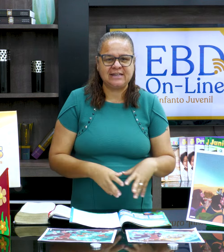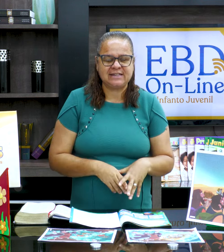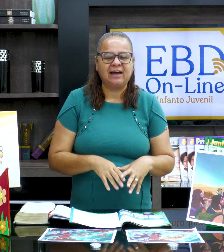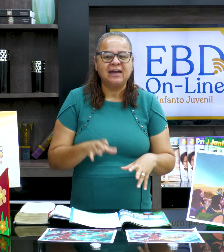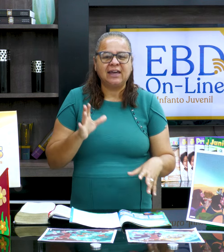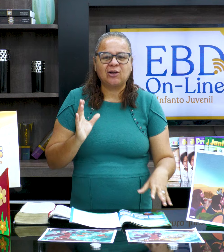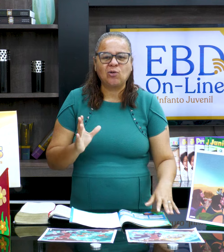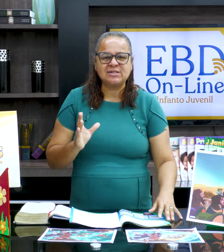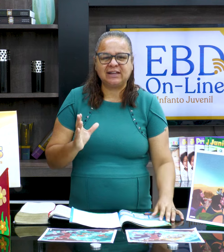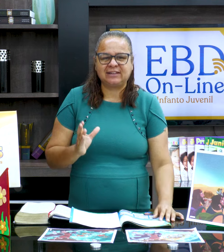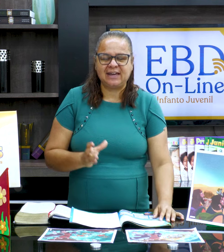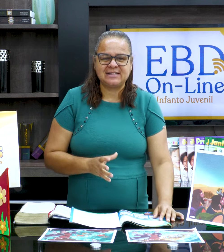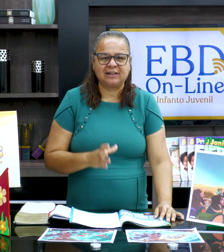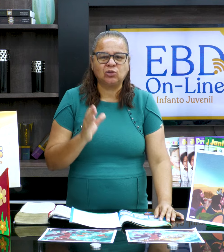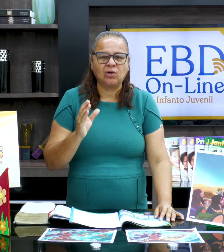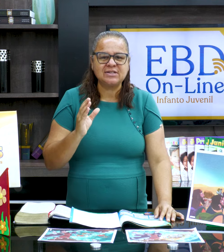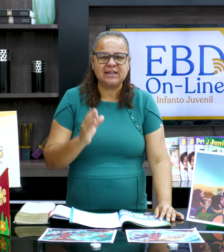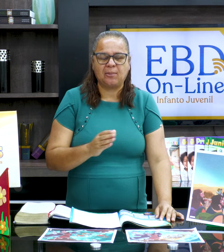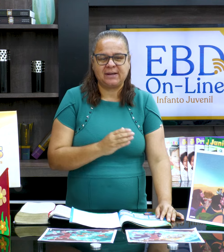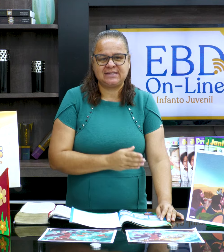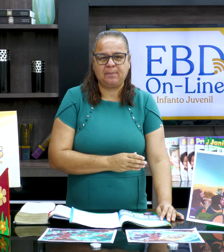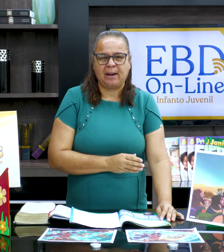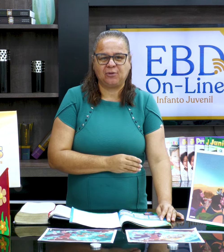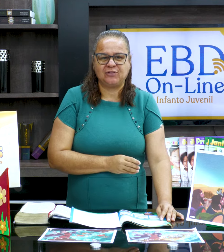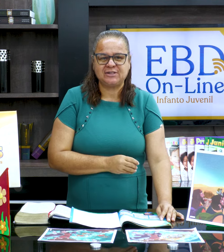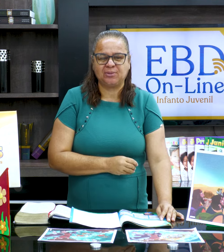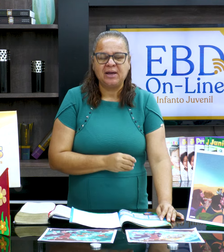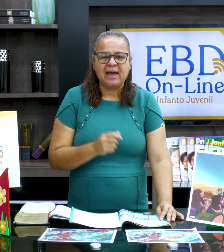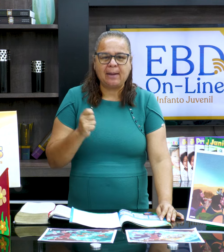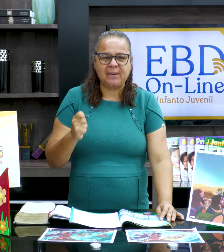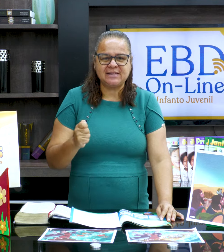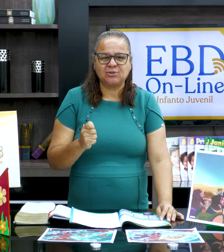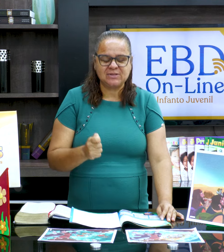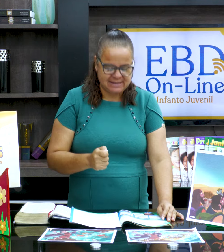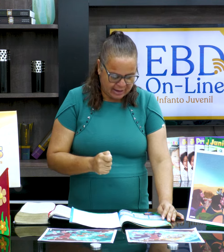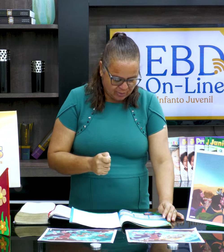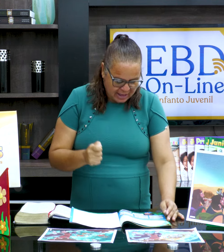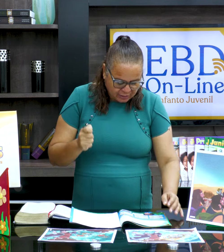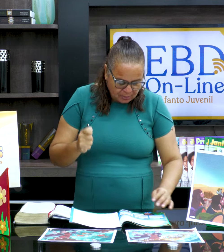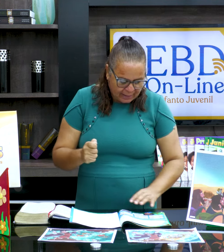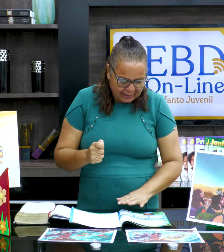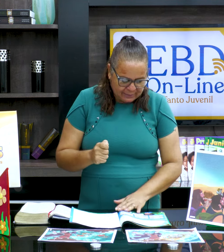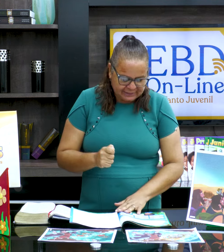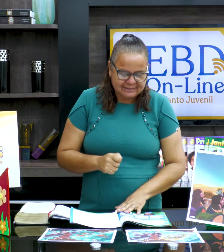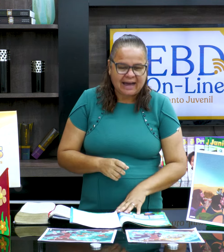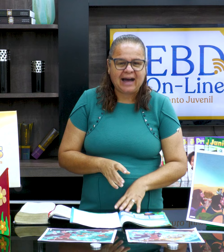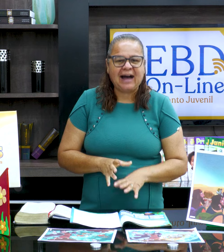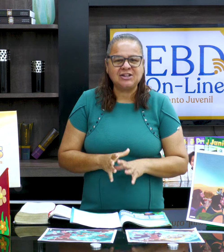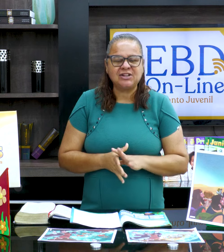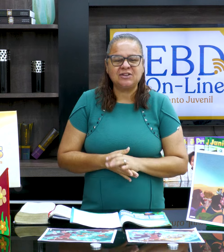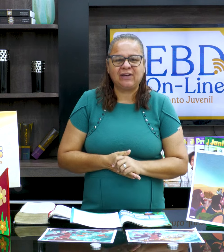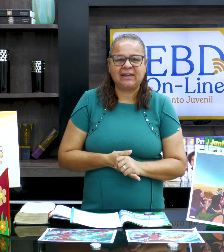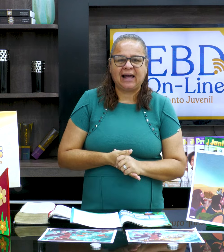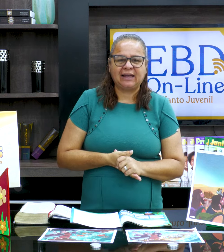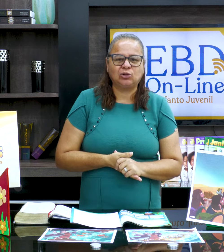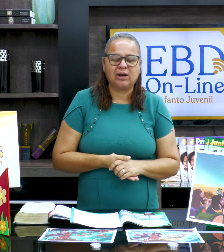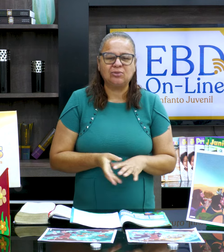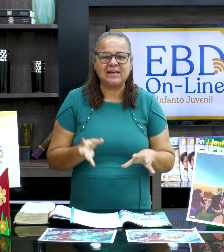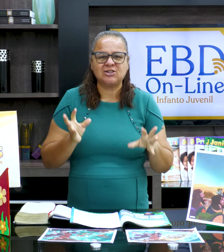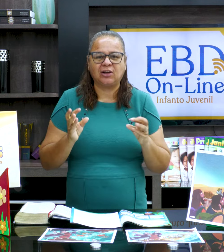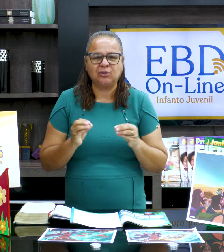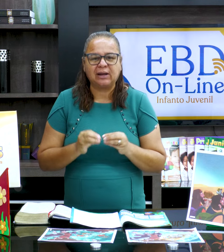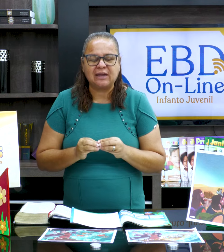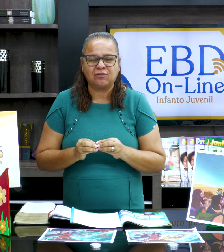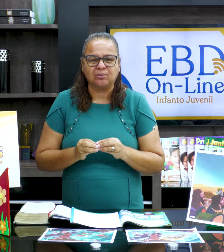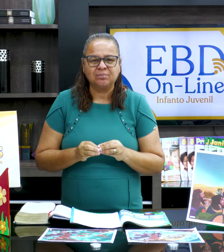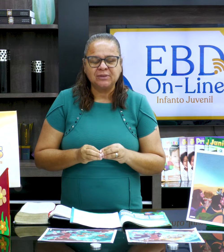em evidência e com certeza todos irão participar professor é bênção do céu no para meditar a gente vê que a leitura